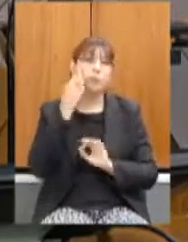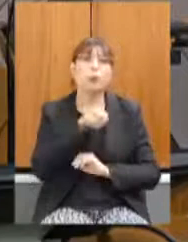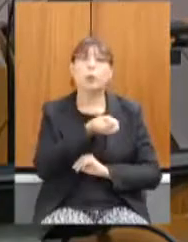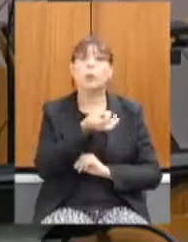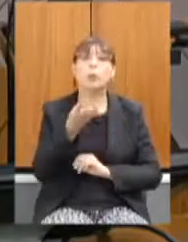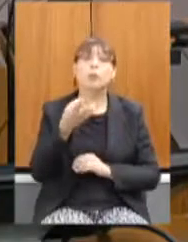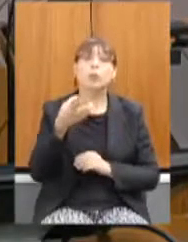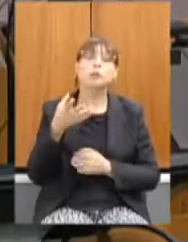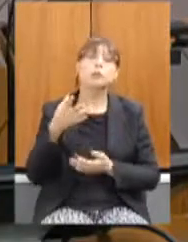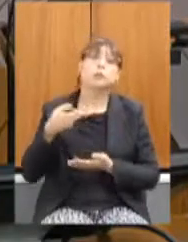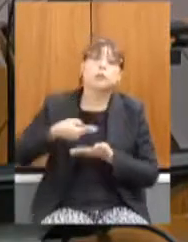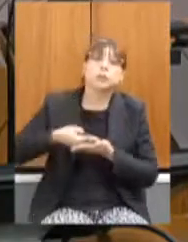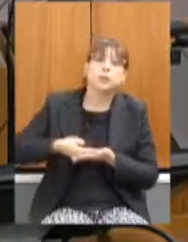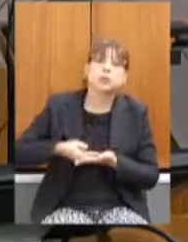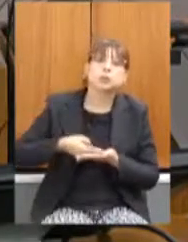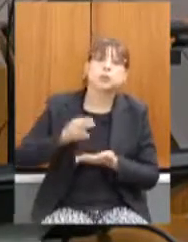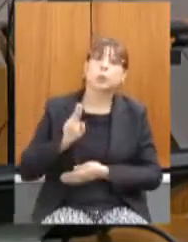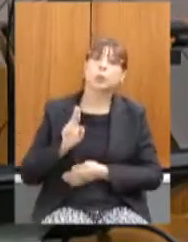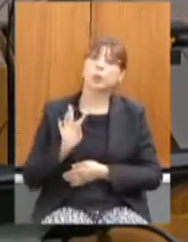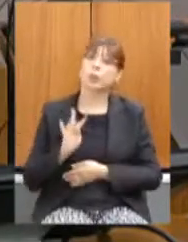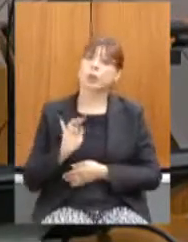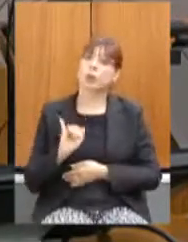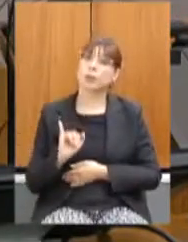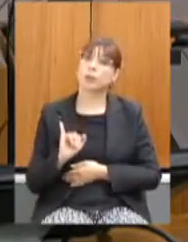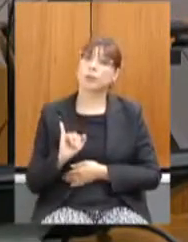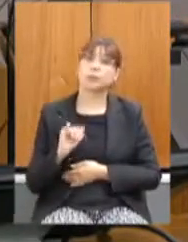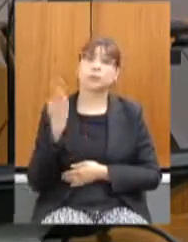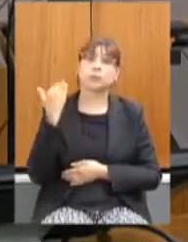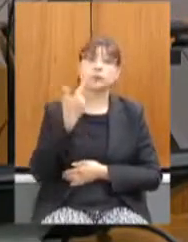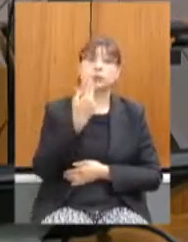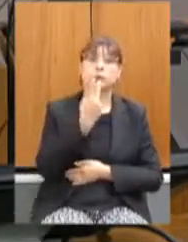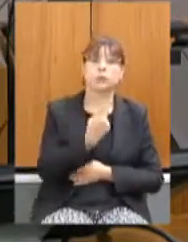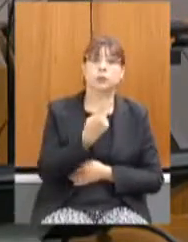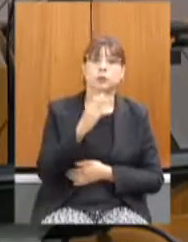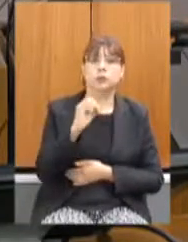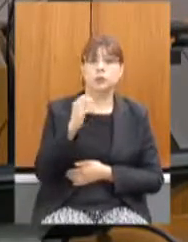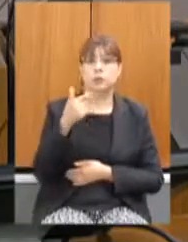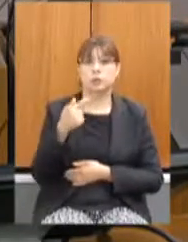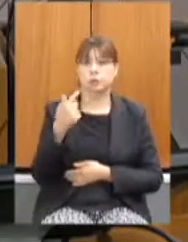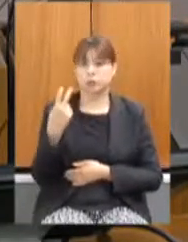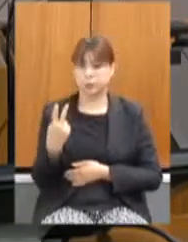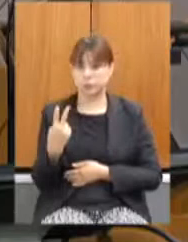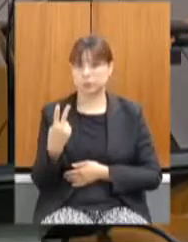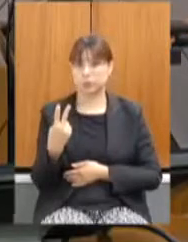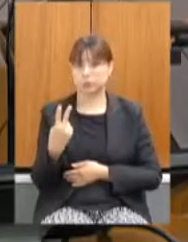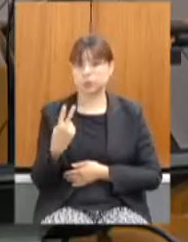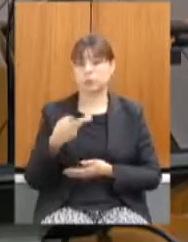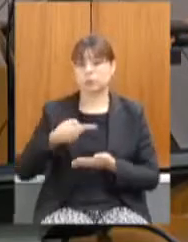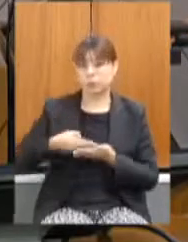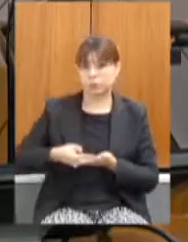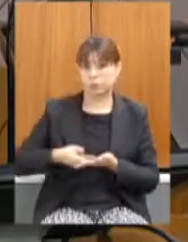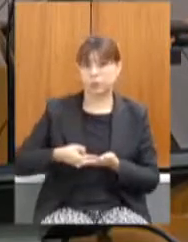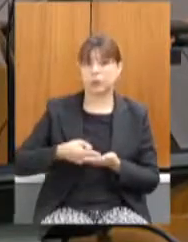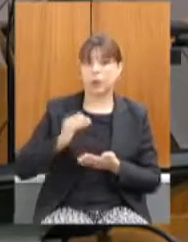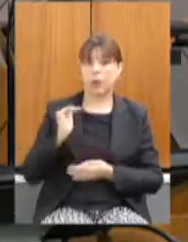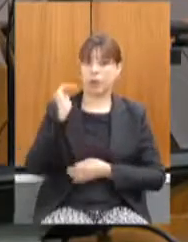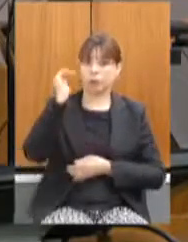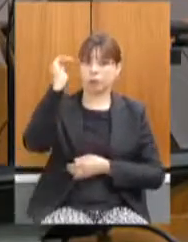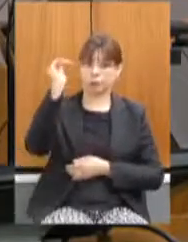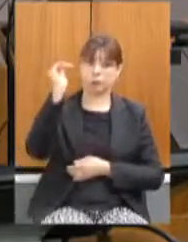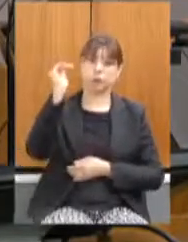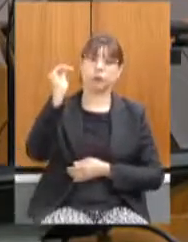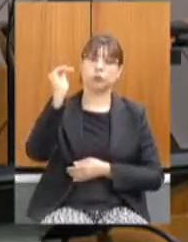UTI nós temos a época 2072 leitos adultos ativos fizemos um uma